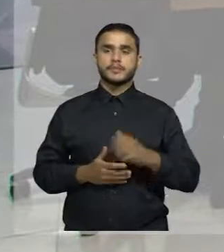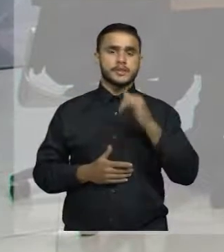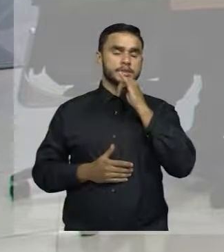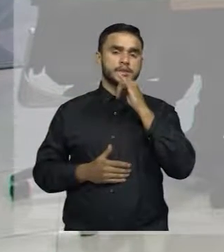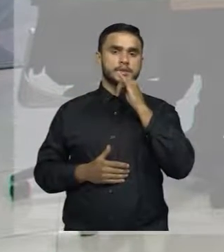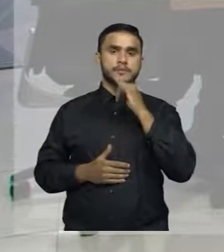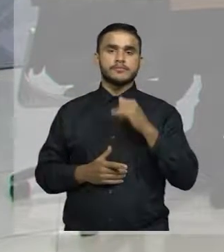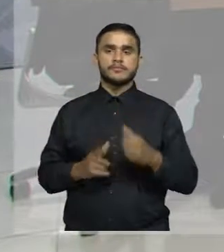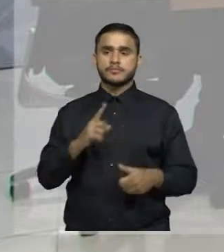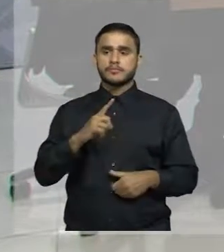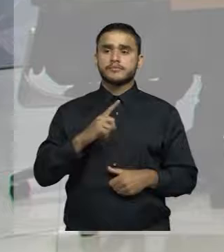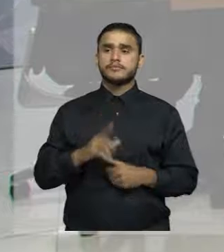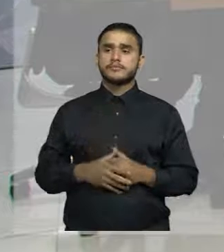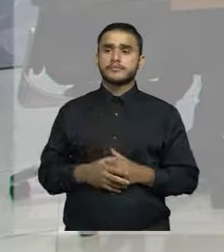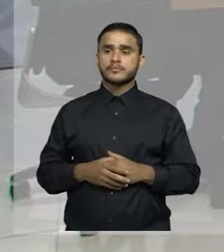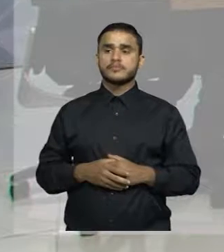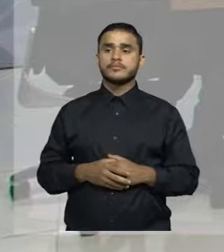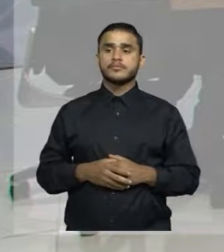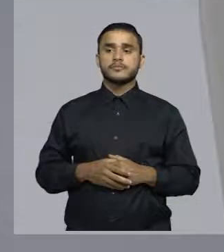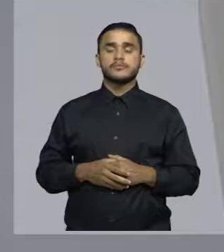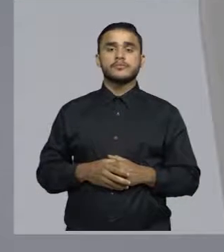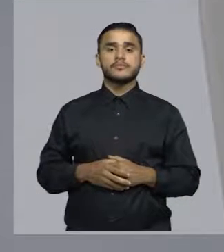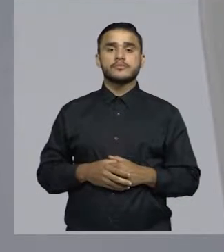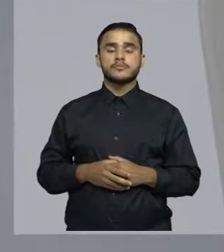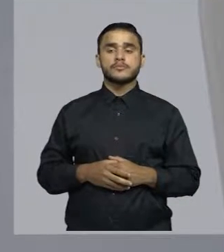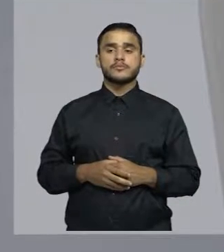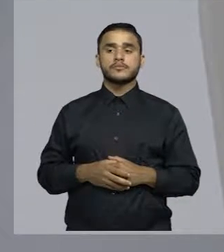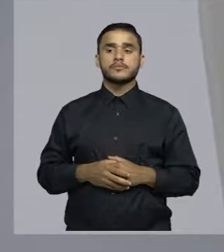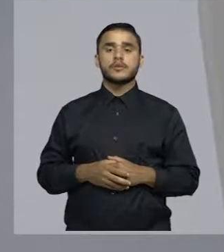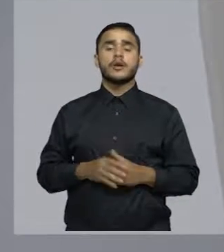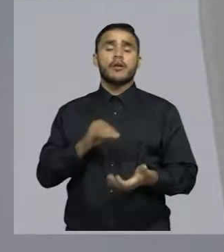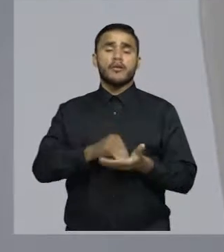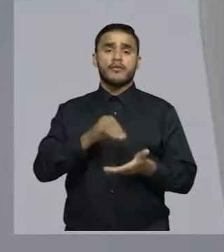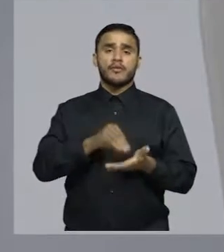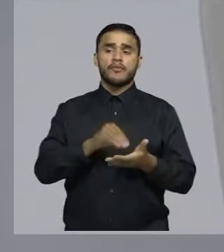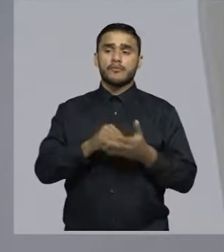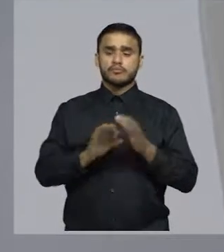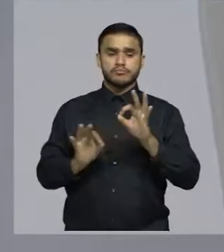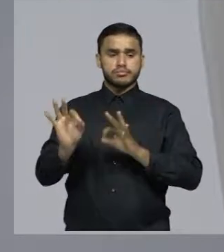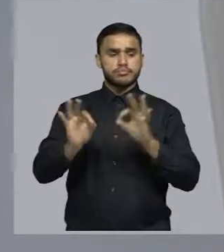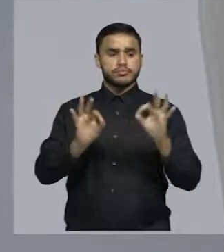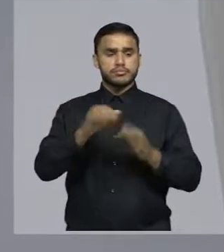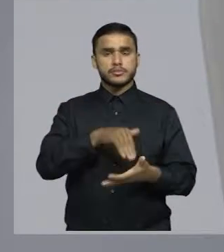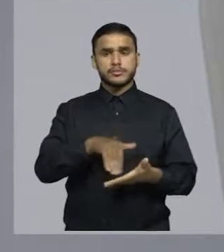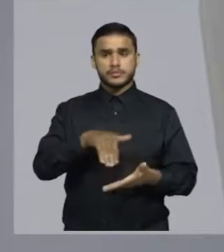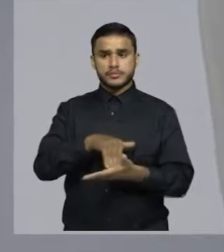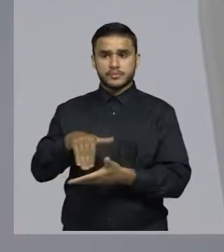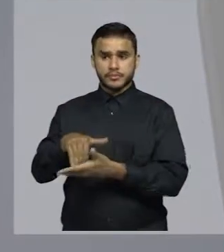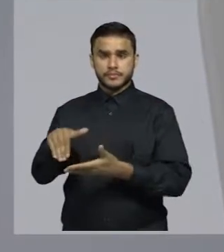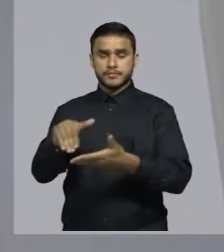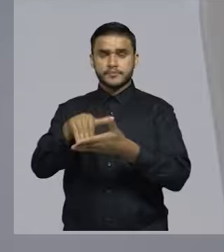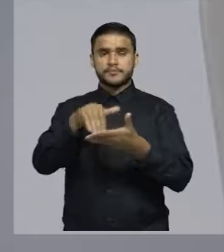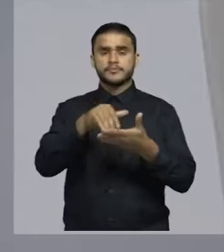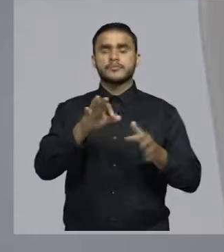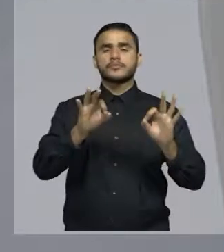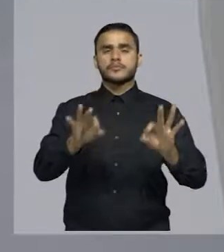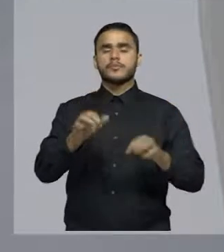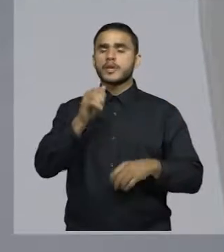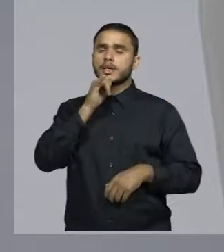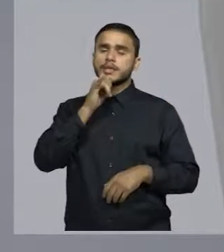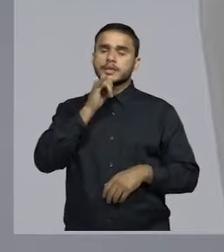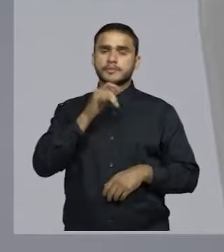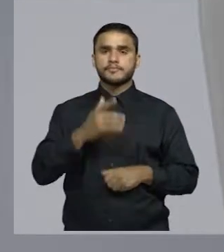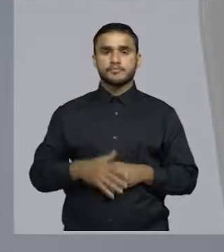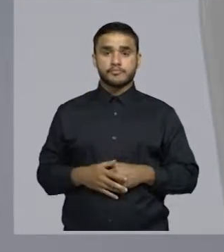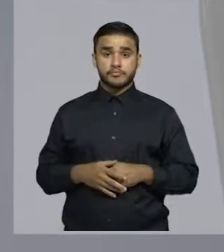aqui, para ilustrar, né? A falta de coordenação de secretarias. Se a gente pensa